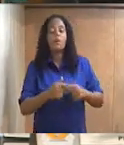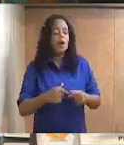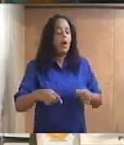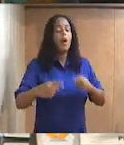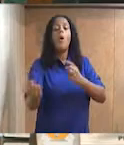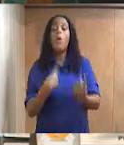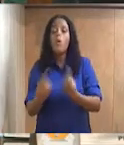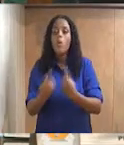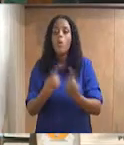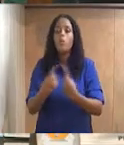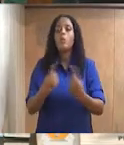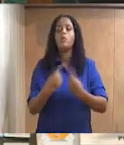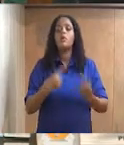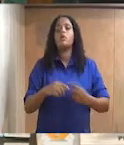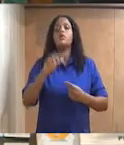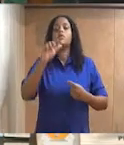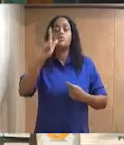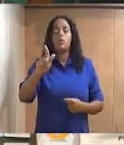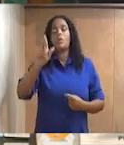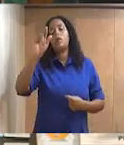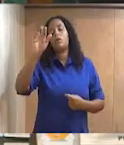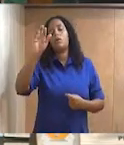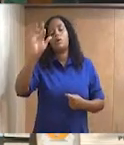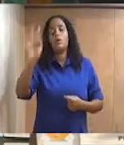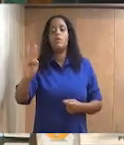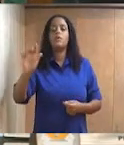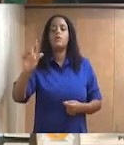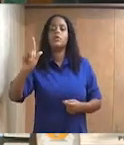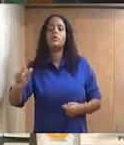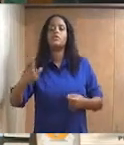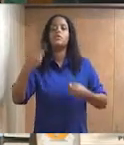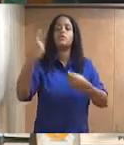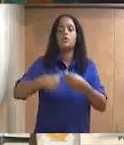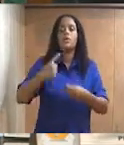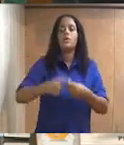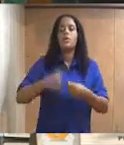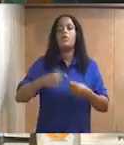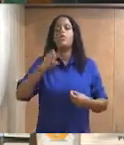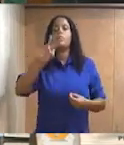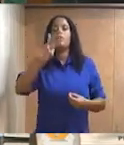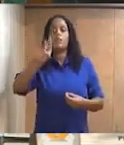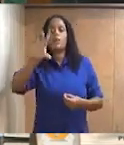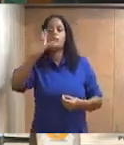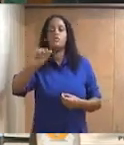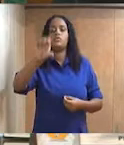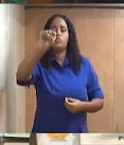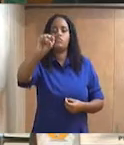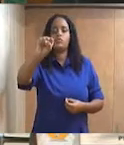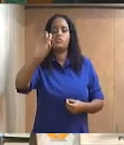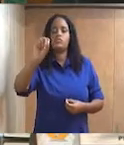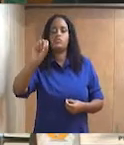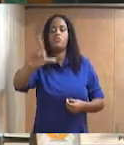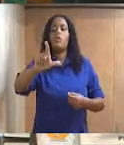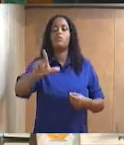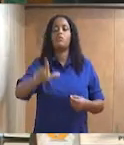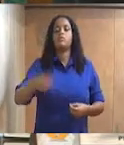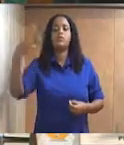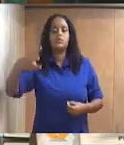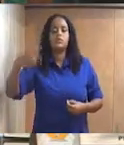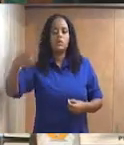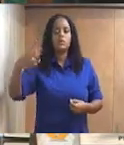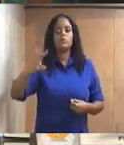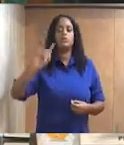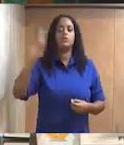das ruas D, F e G, localizados no loteamento Vale do Sol, em Barê, terceiro distrito desse município. Indicação